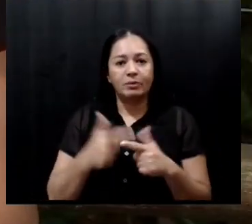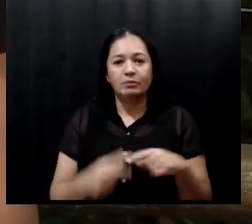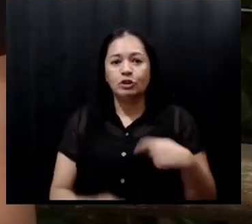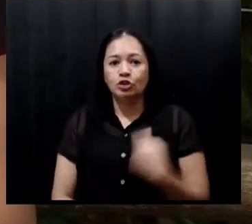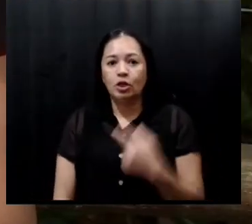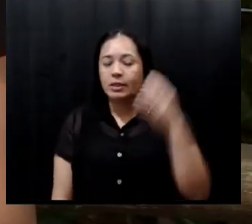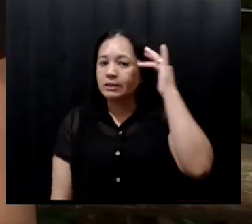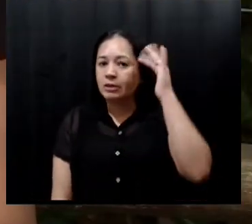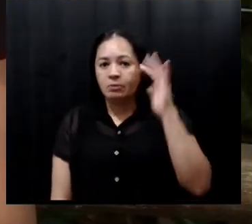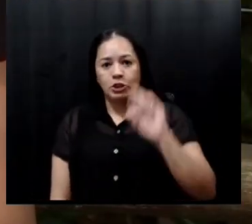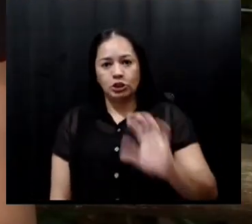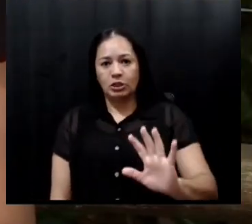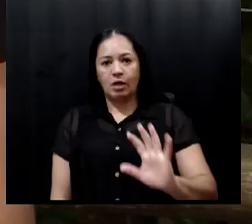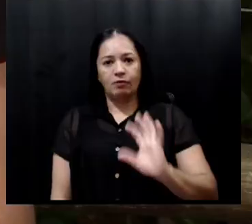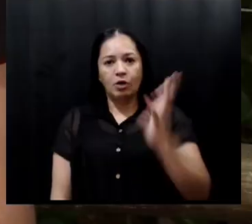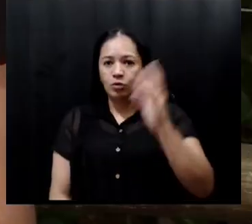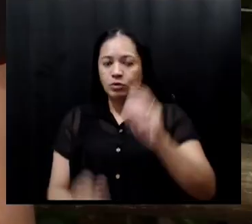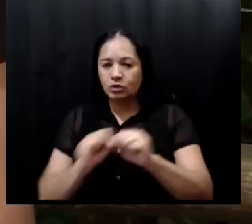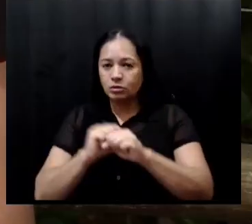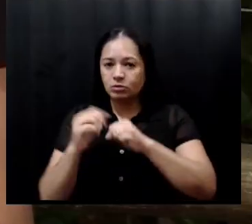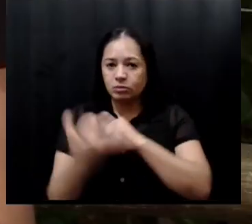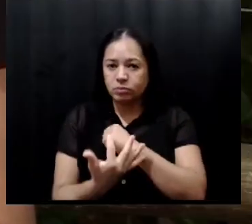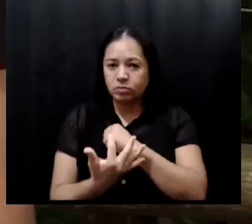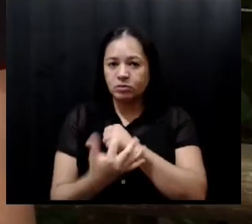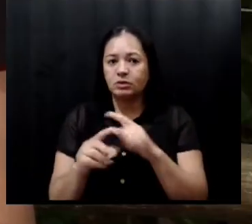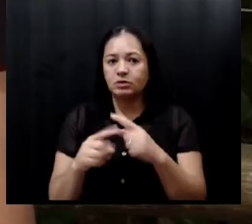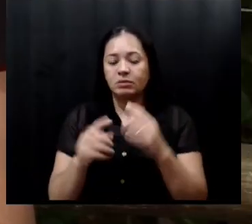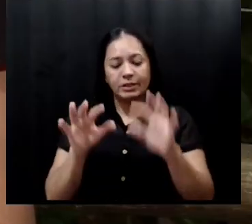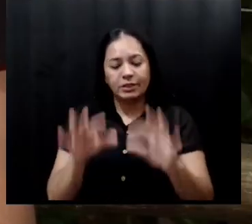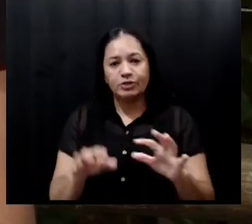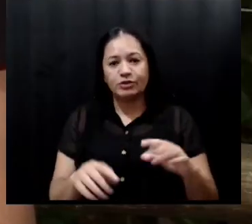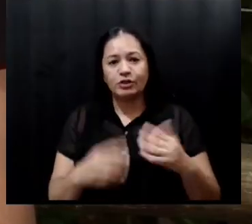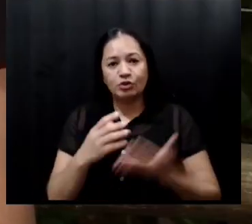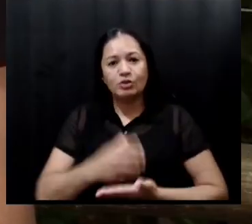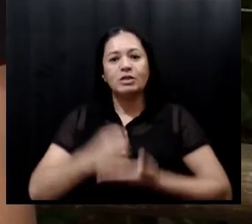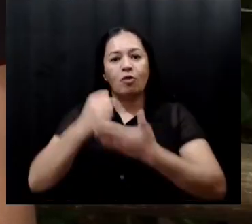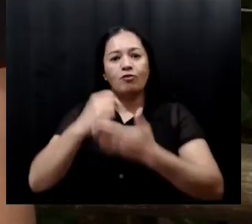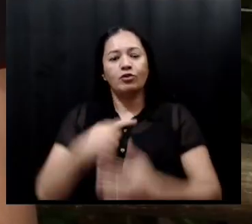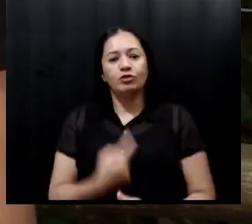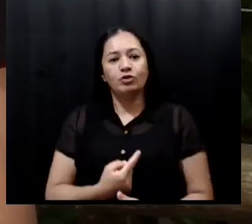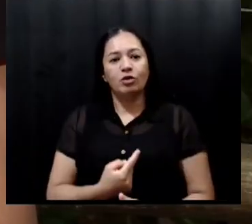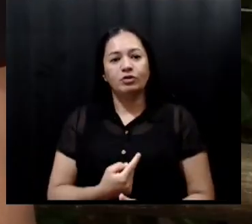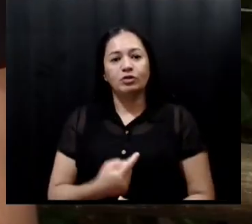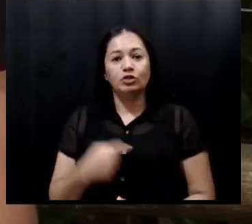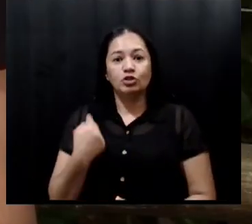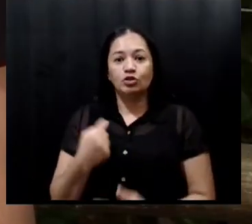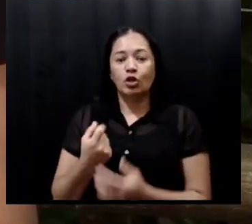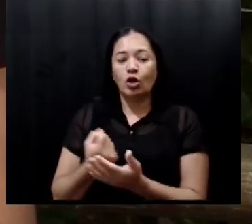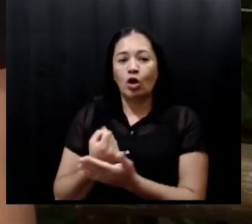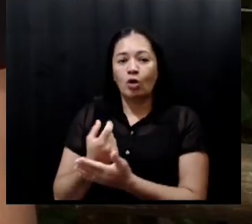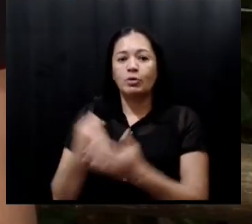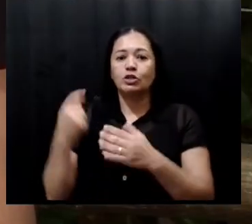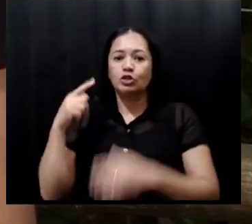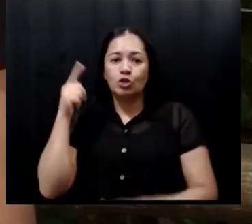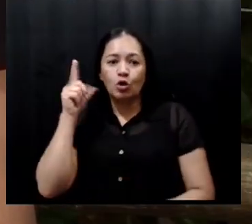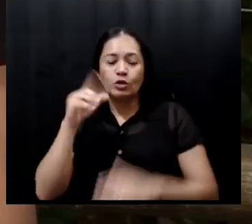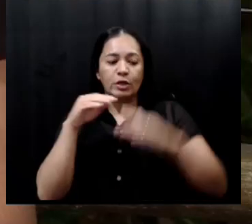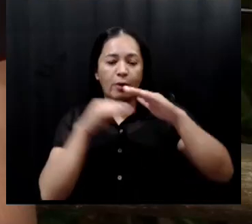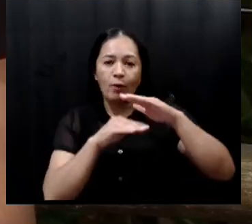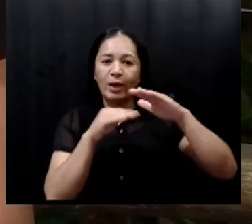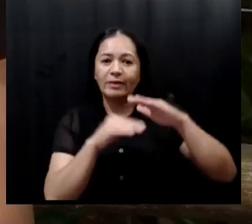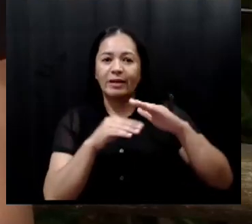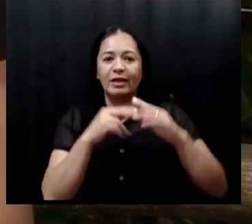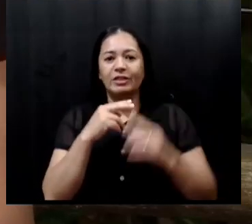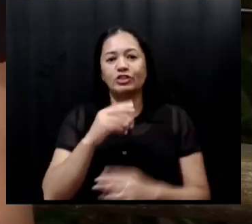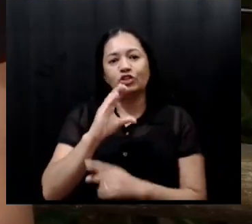né? Mas foi isso, na verdade, que salvou a gente. Tudo que a gente tinha ganho até o presente momento, a gente conseguiu guardar, deixou de caixa, fez um caixa muito forte